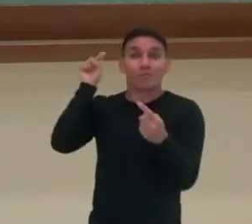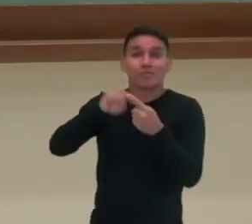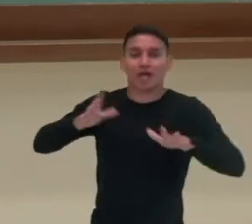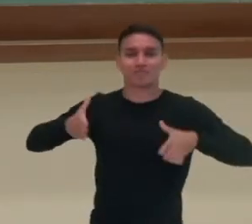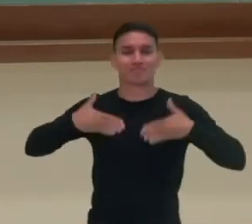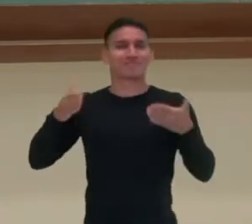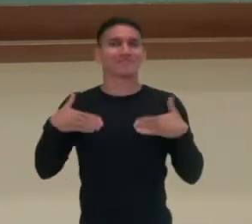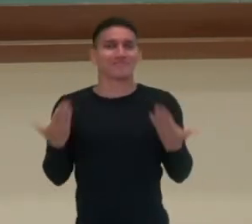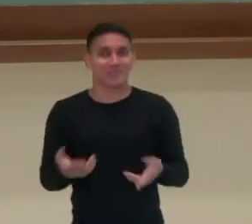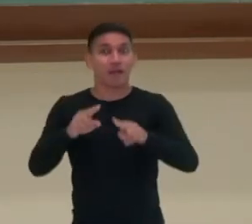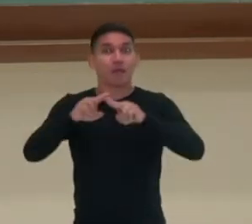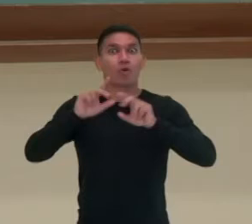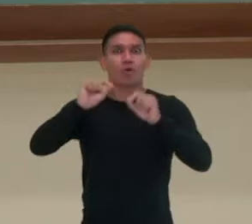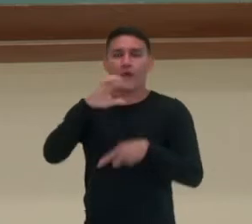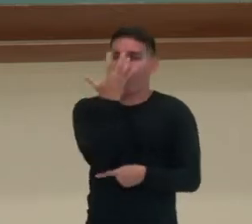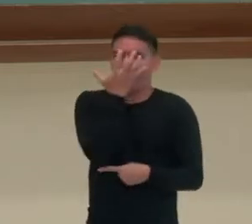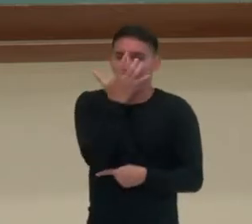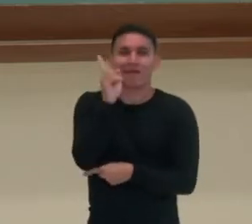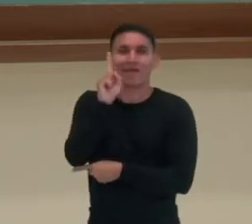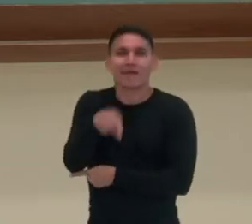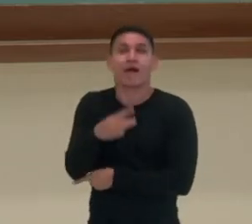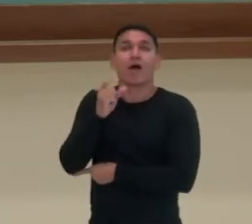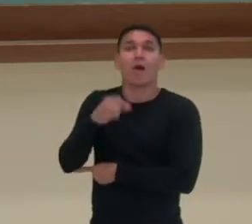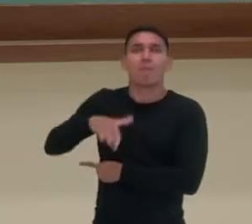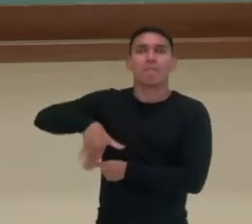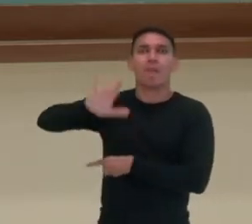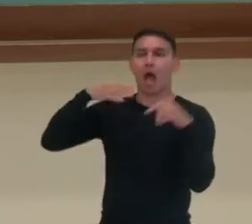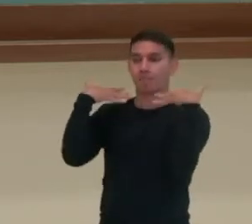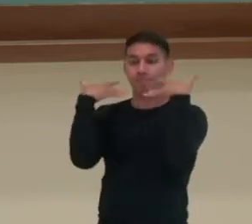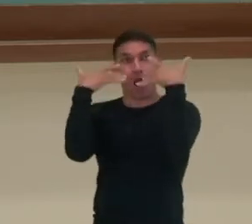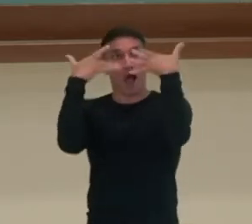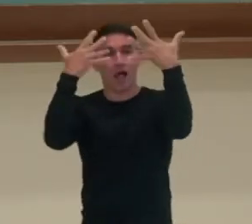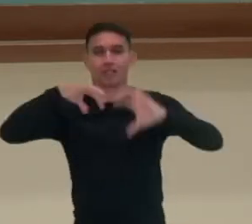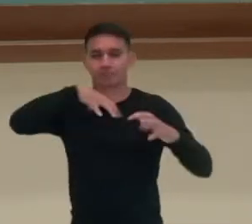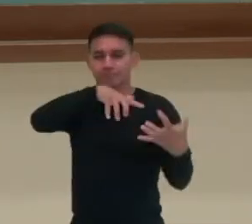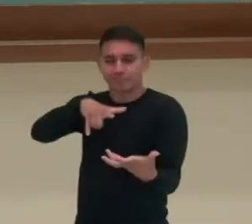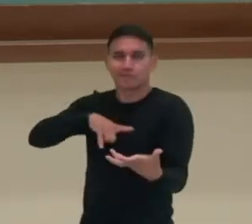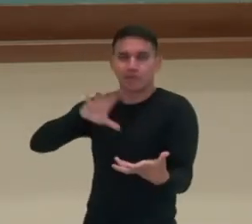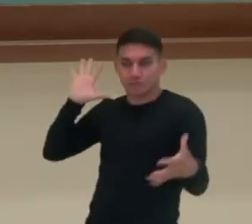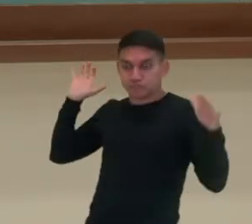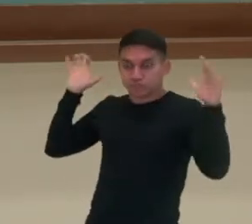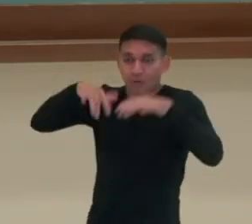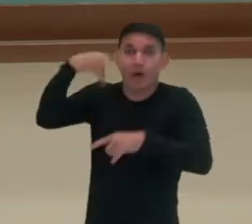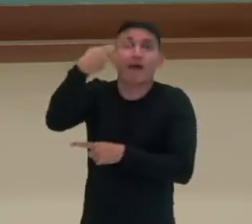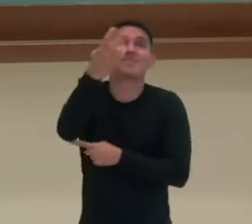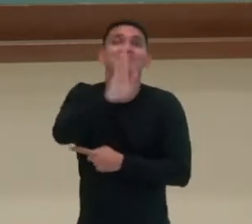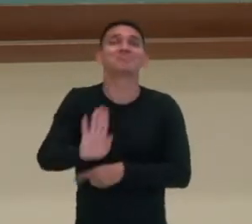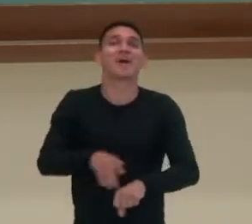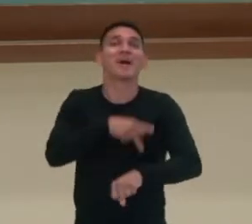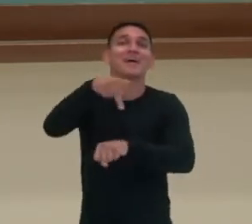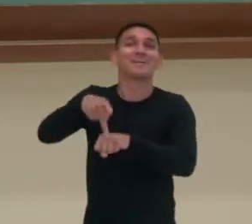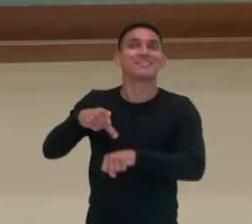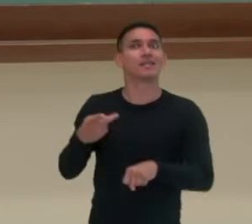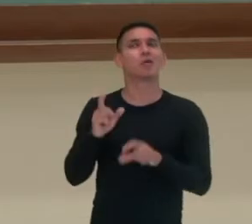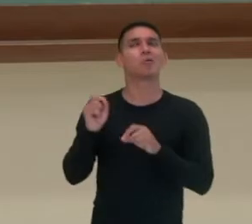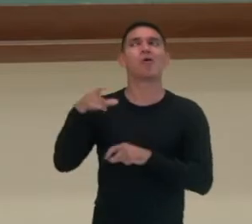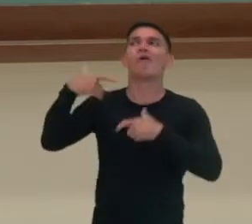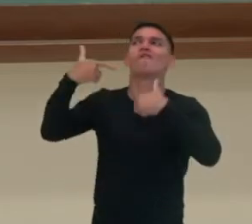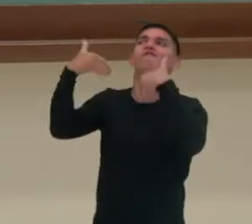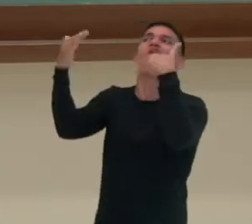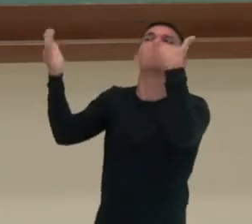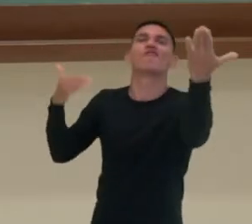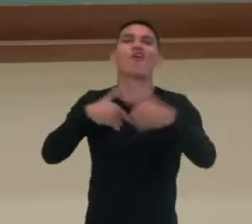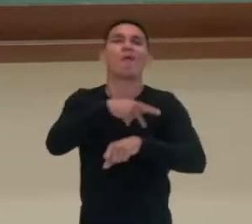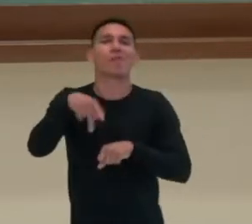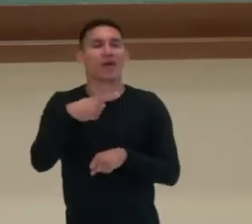divertir. Pois é, o carnaval, o maior espetáculo da Terra, se concentra no nosso país, causando inveja